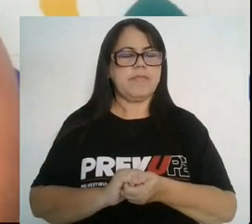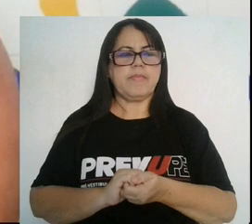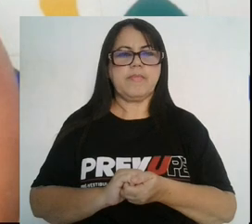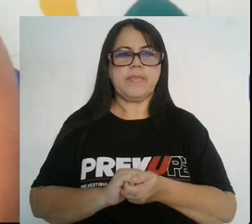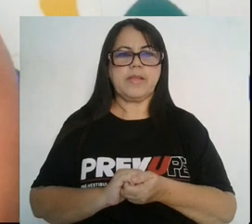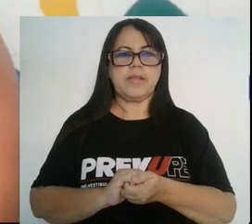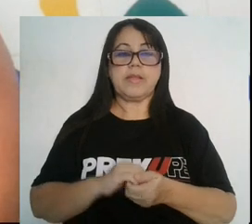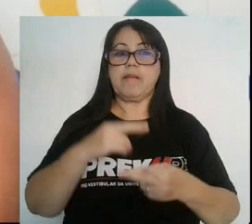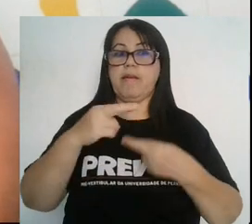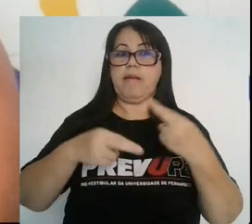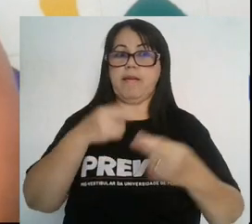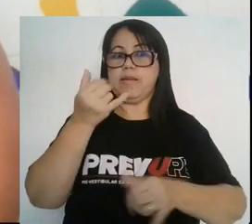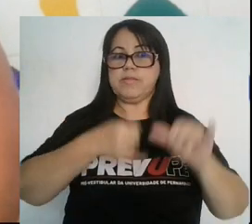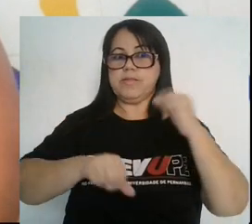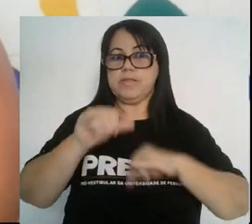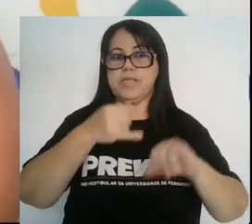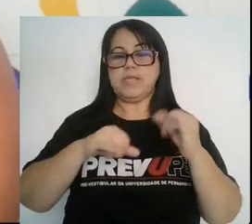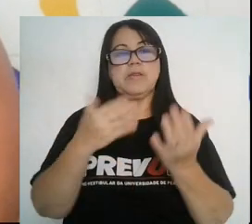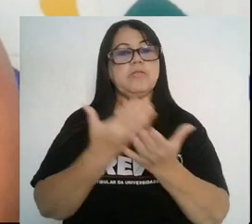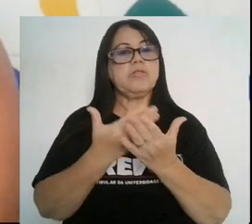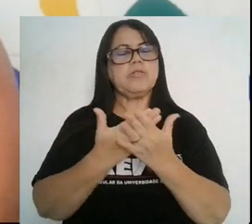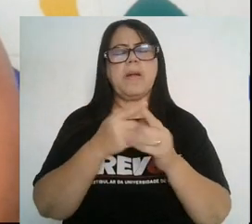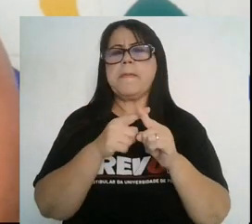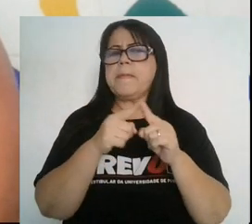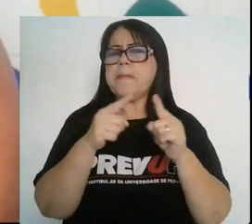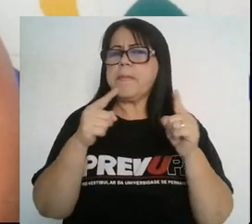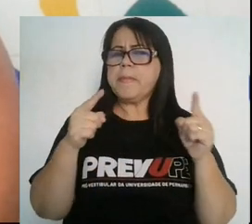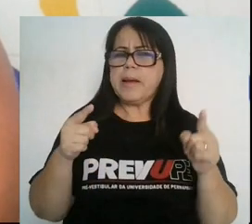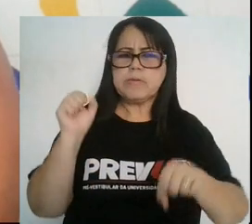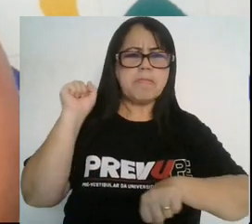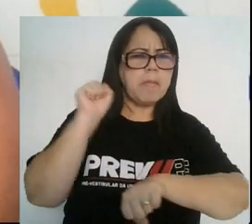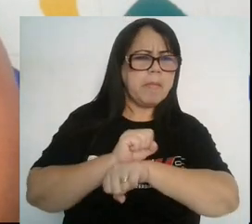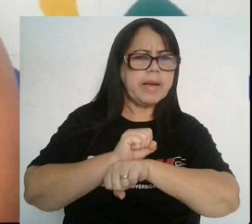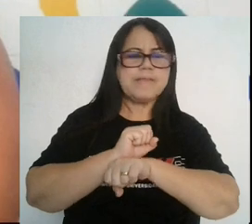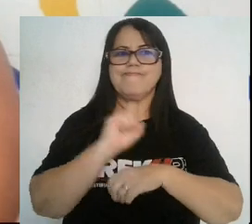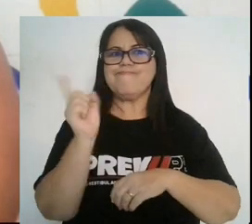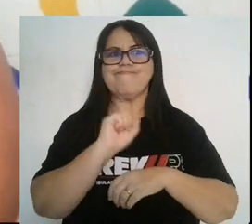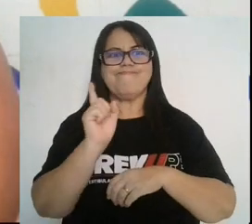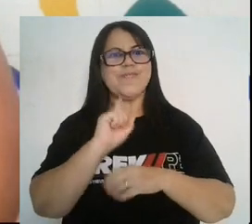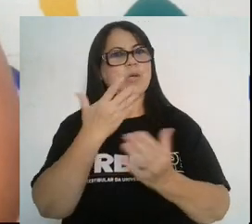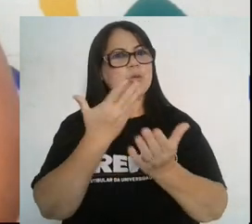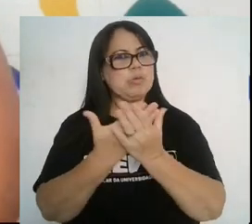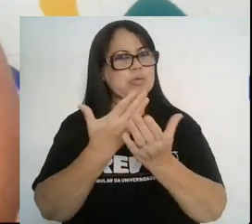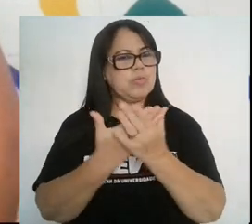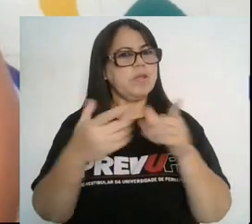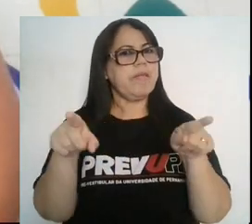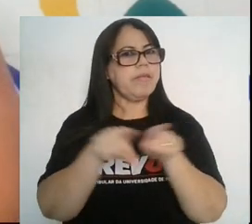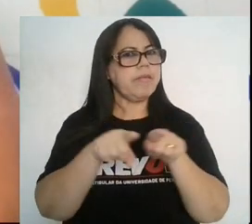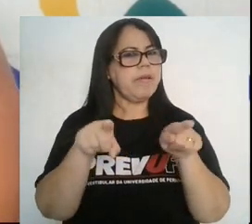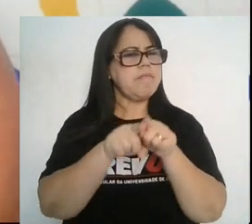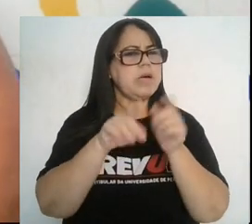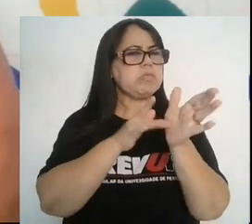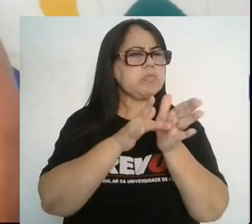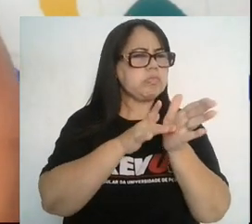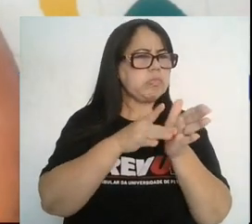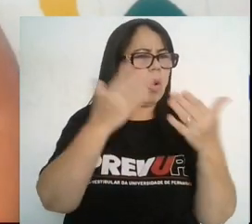Espere a reação química dos estudos, porém não pare por aí. Trabalhe também com